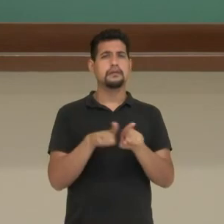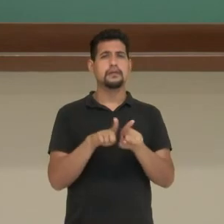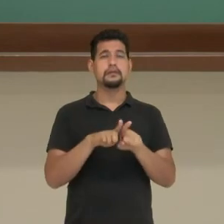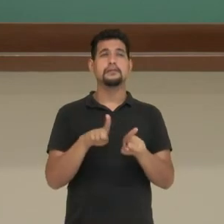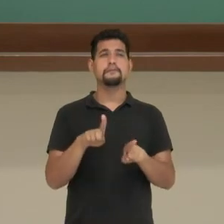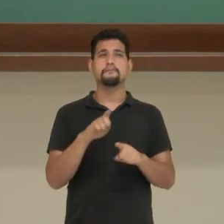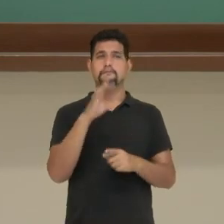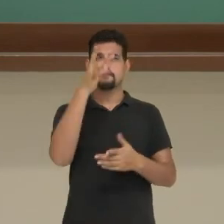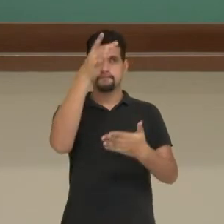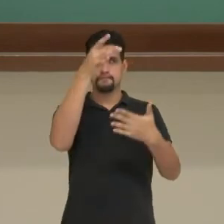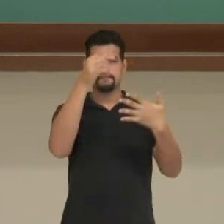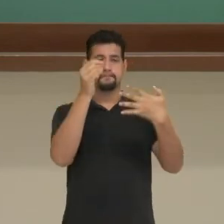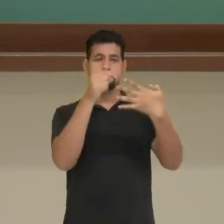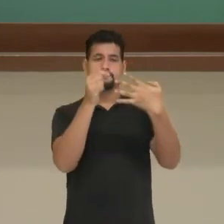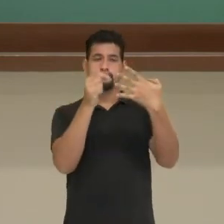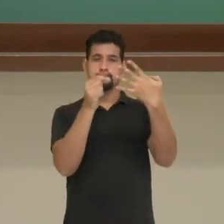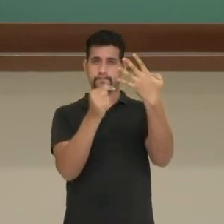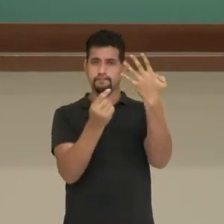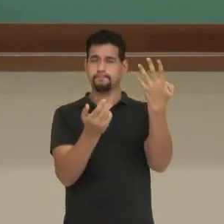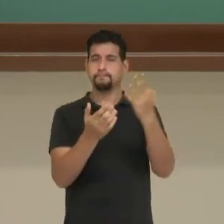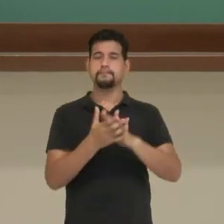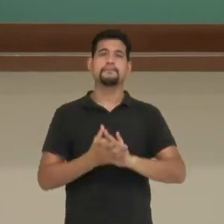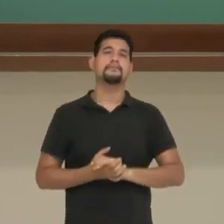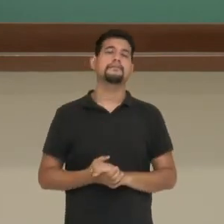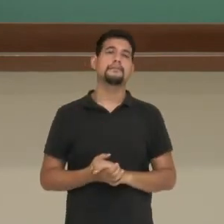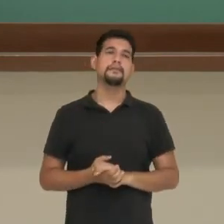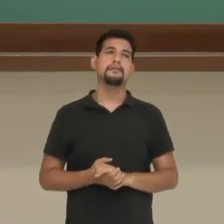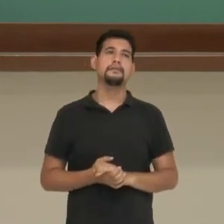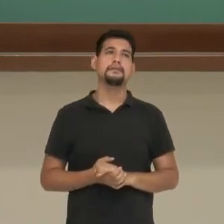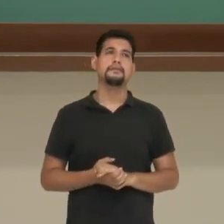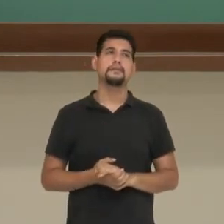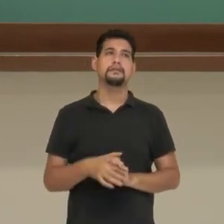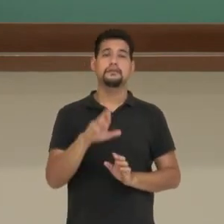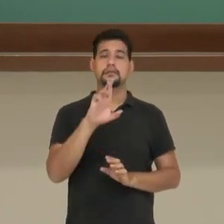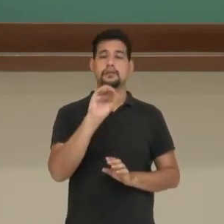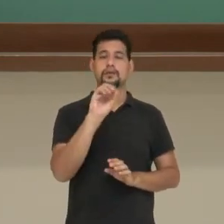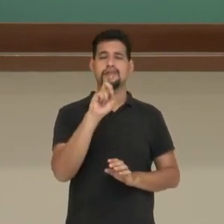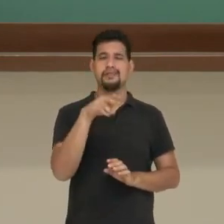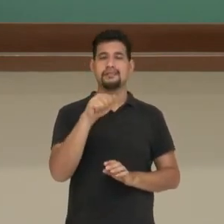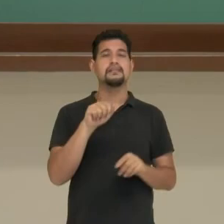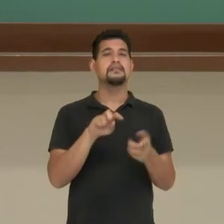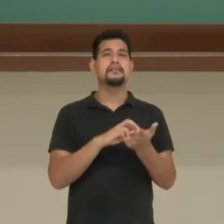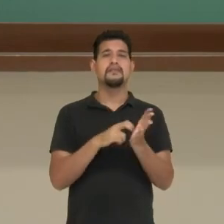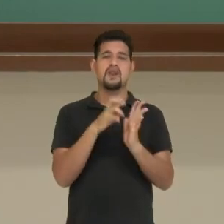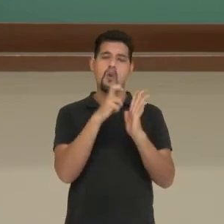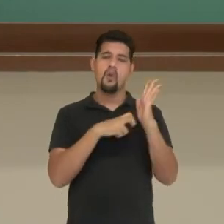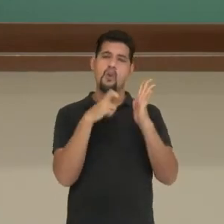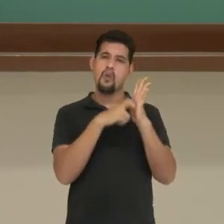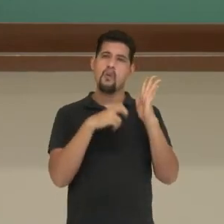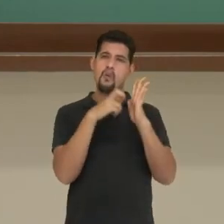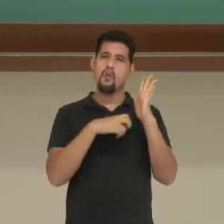quiróptera, cetácea e primata, tá? Rodente seriam os roedores, por exemplo,